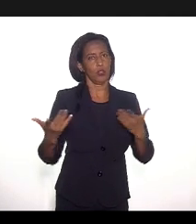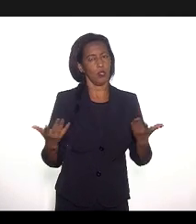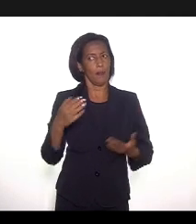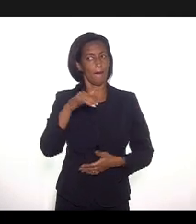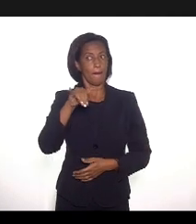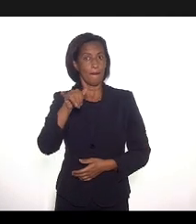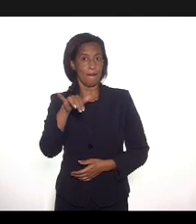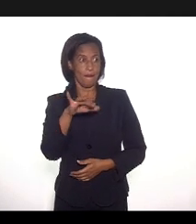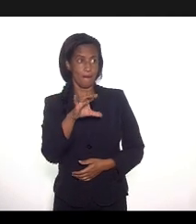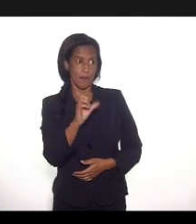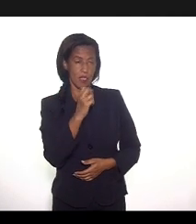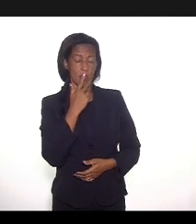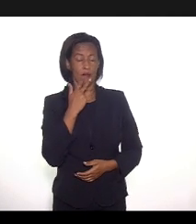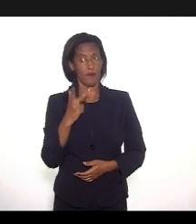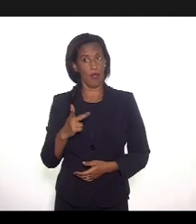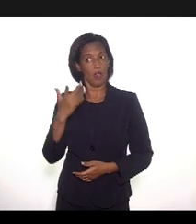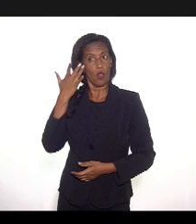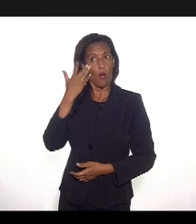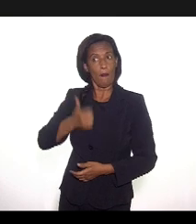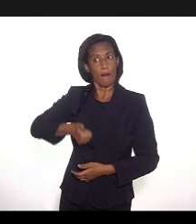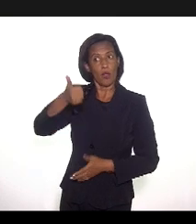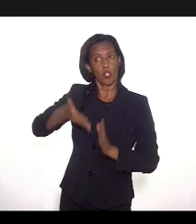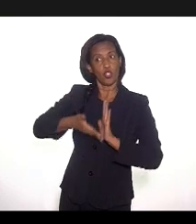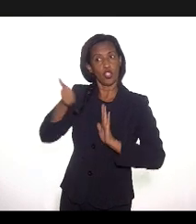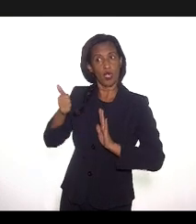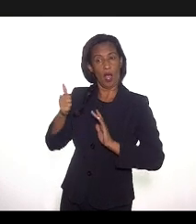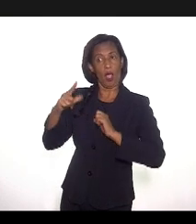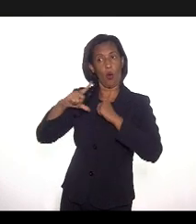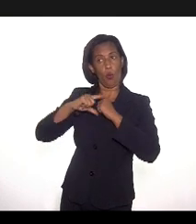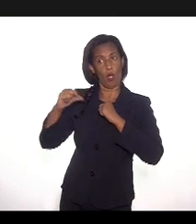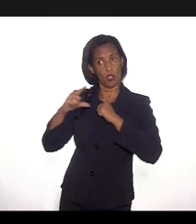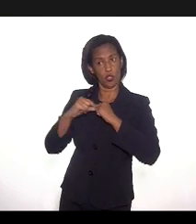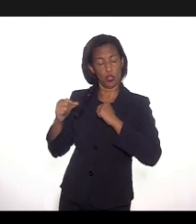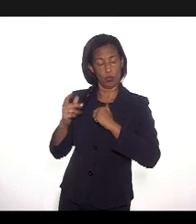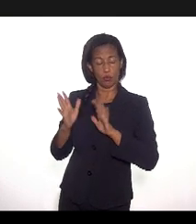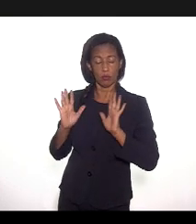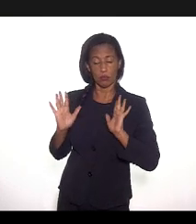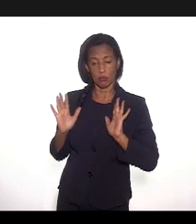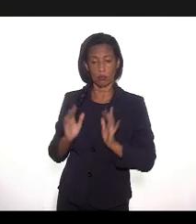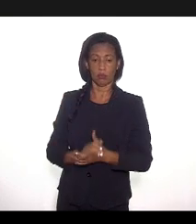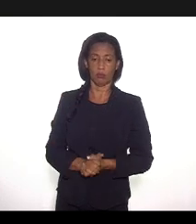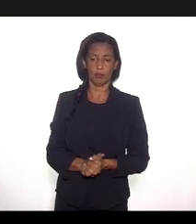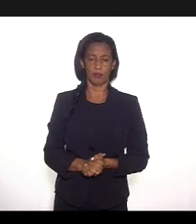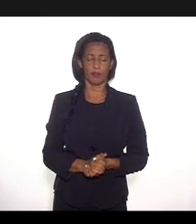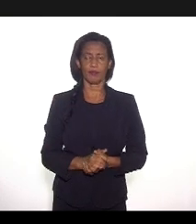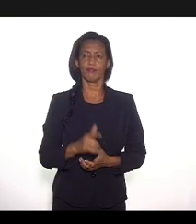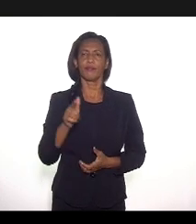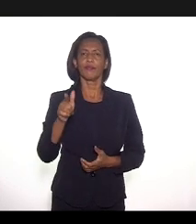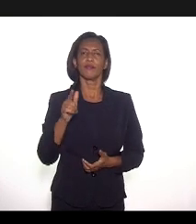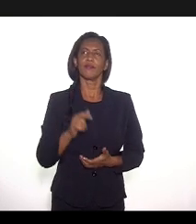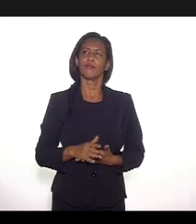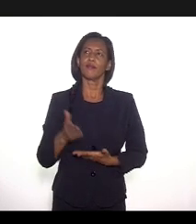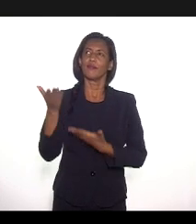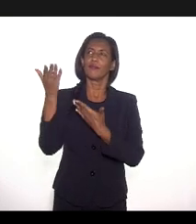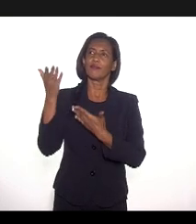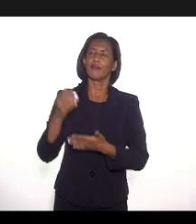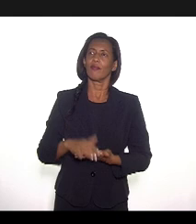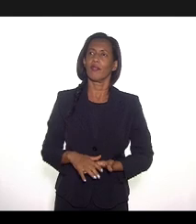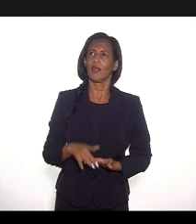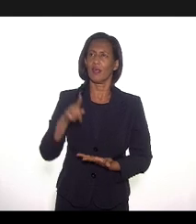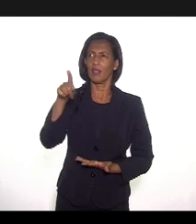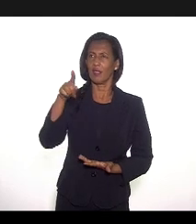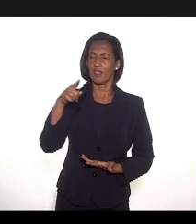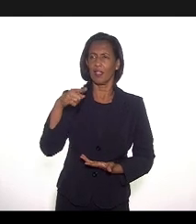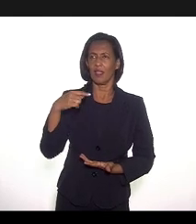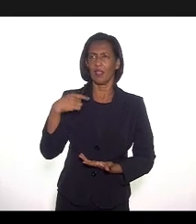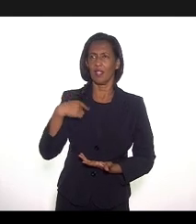restituir. Tem um detalhe aqui, estão me alertando, deputado Luiz Paulo, sobre Vossa Excelência mais perito do que eu em tributação, mas tenho